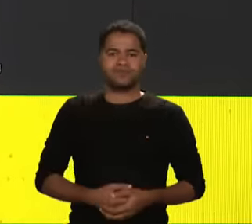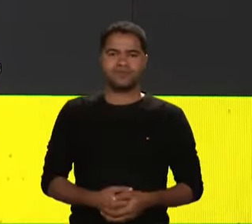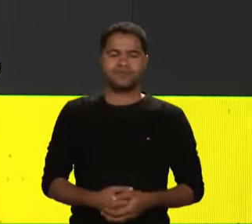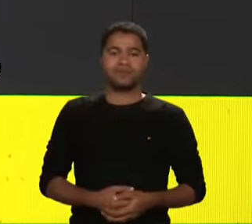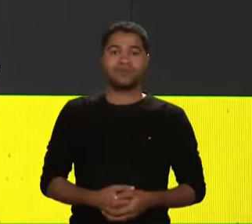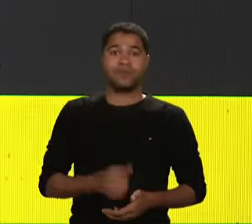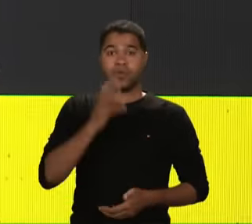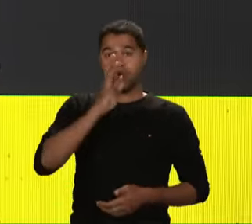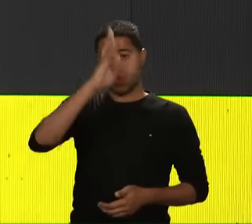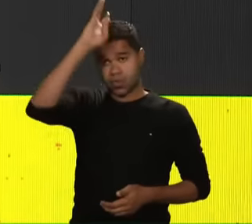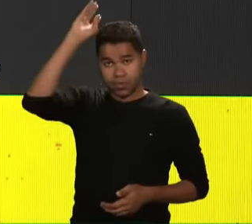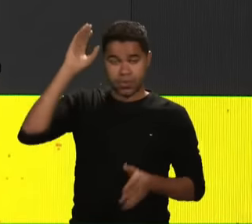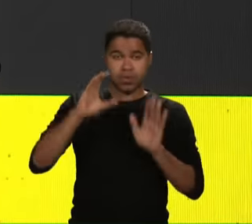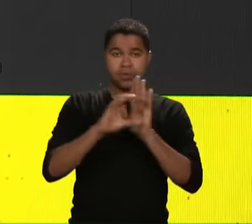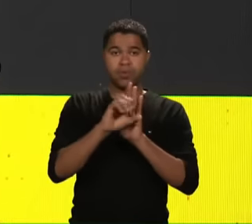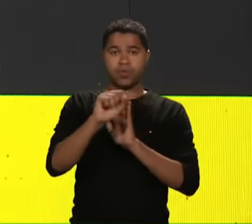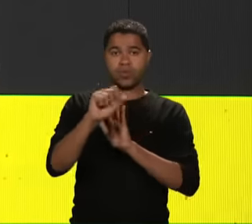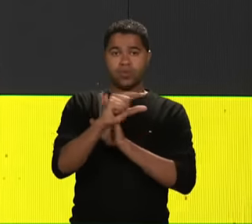Romanos 8, 13: